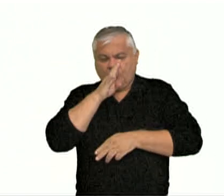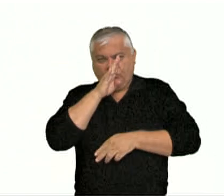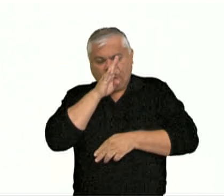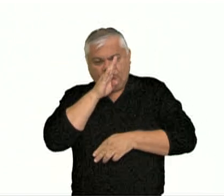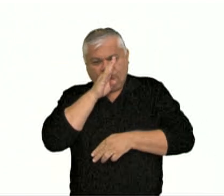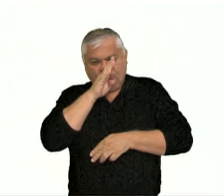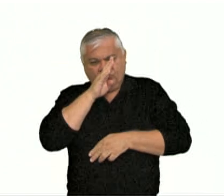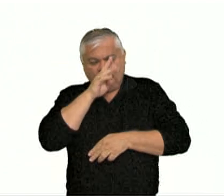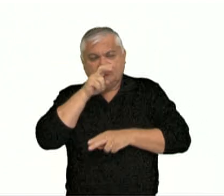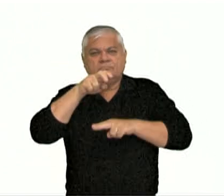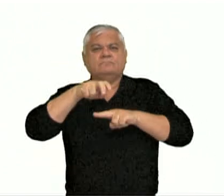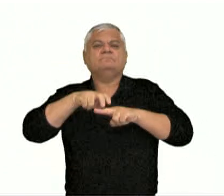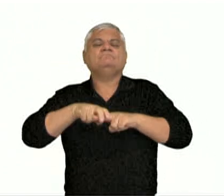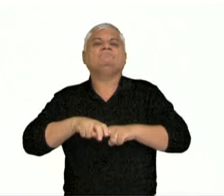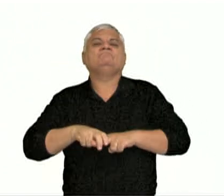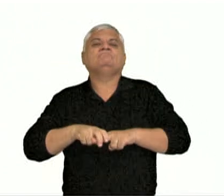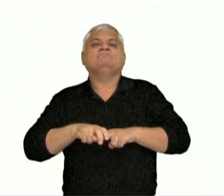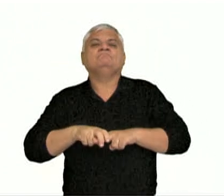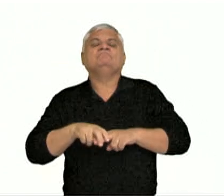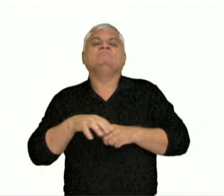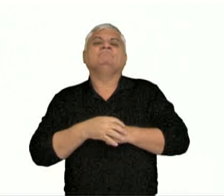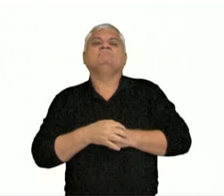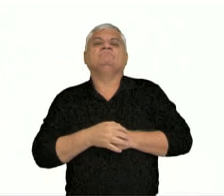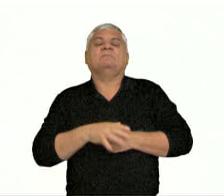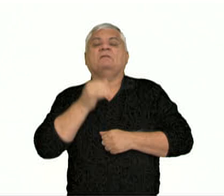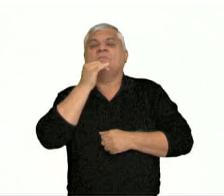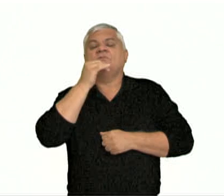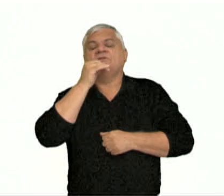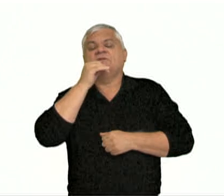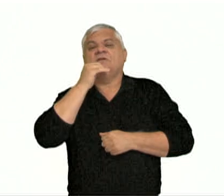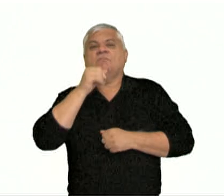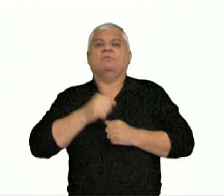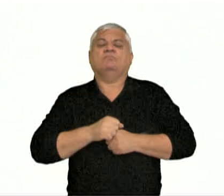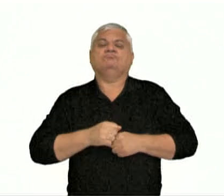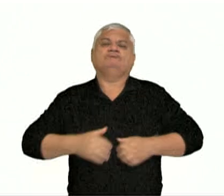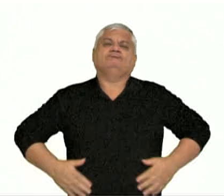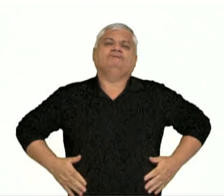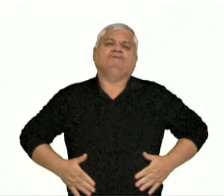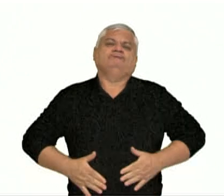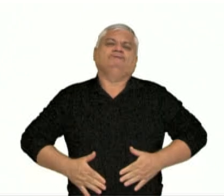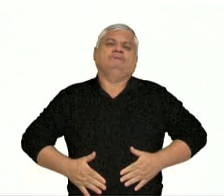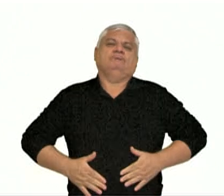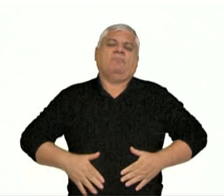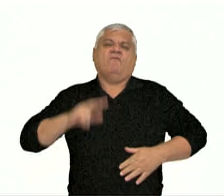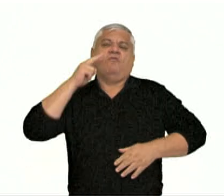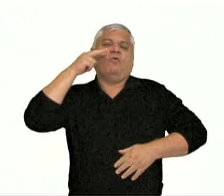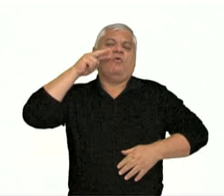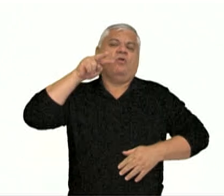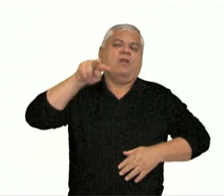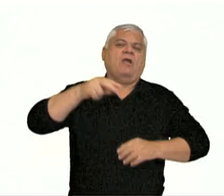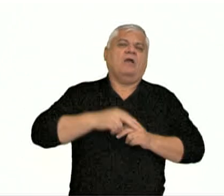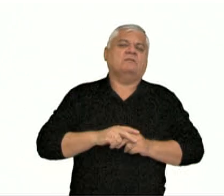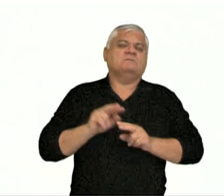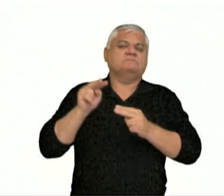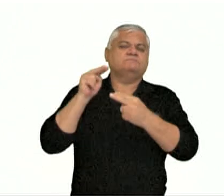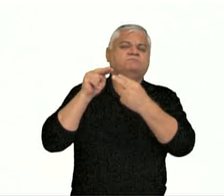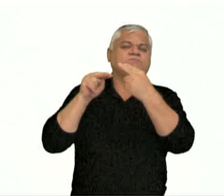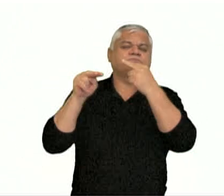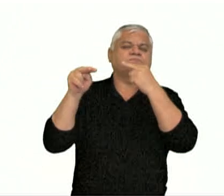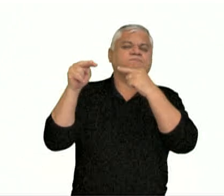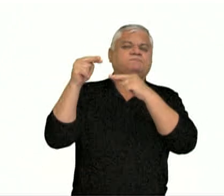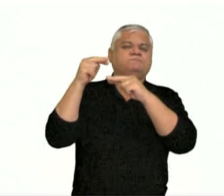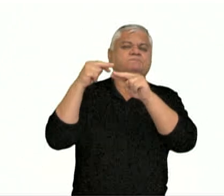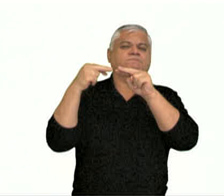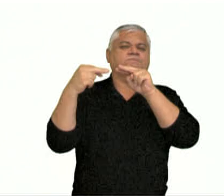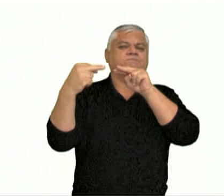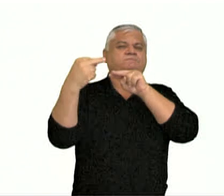pernas, meter as mãos nas algibeiras das calças e fitar os olhos no ferido. Os olhos eram claros,